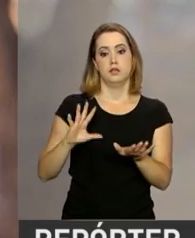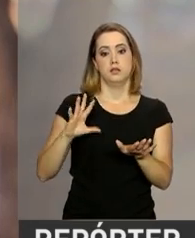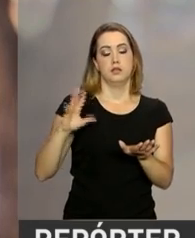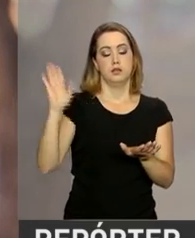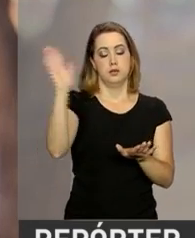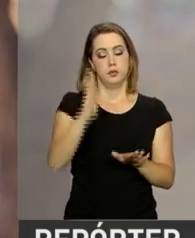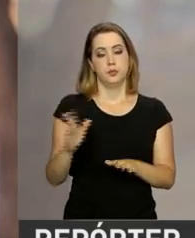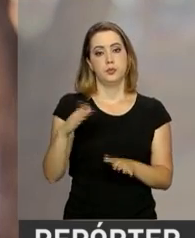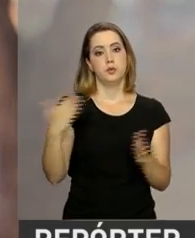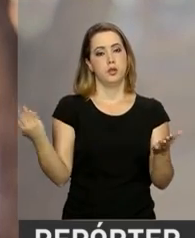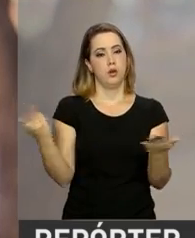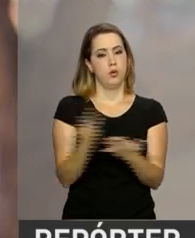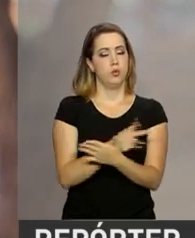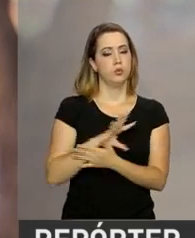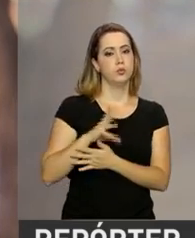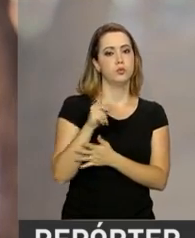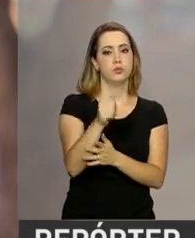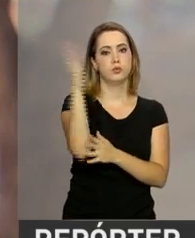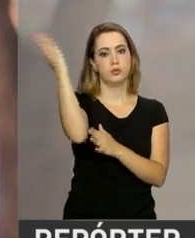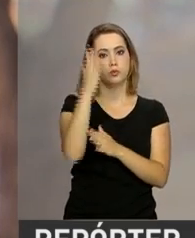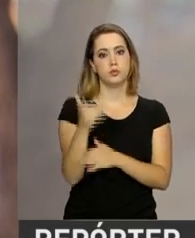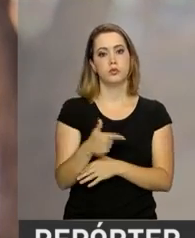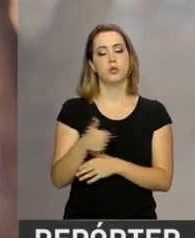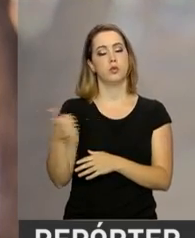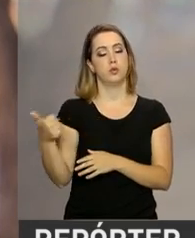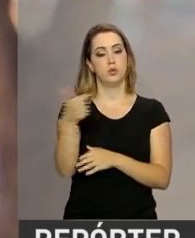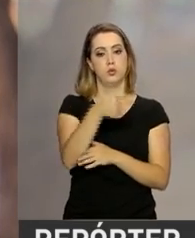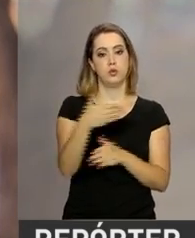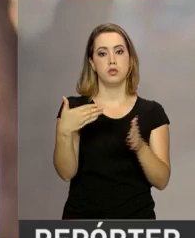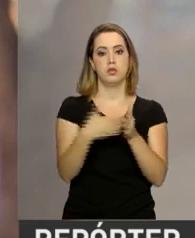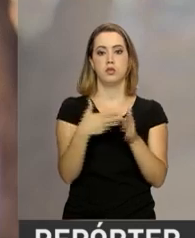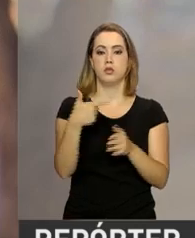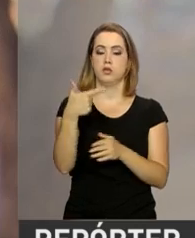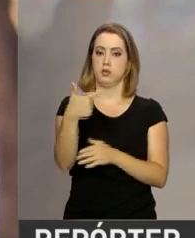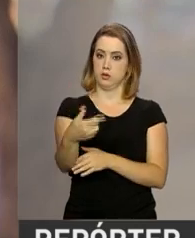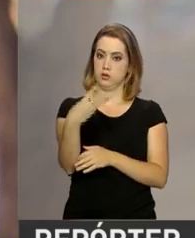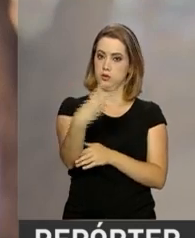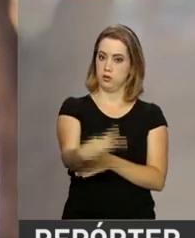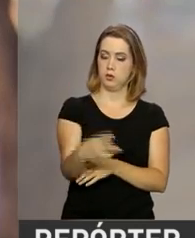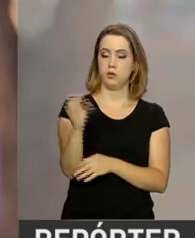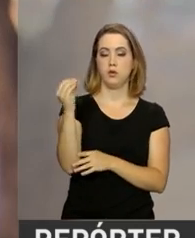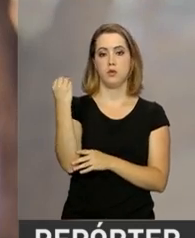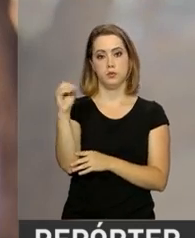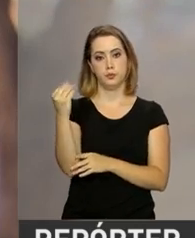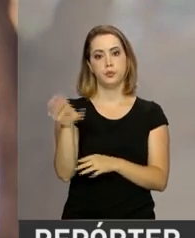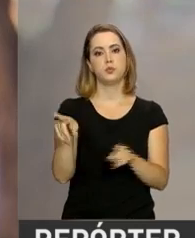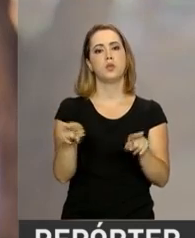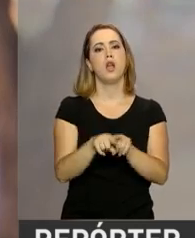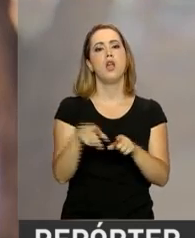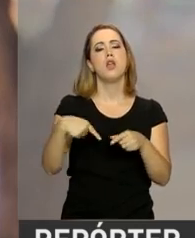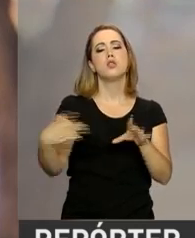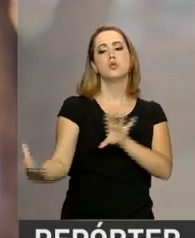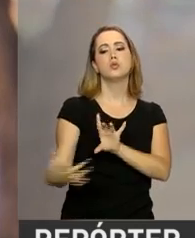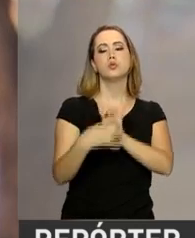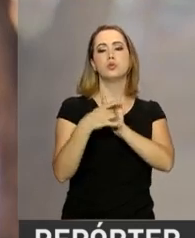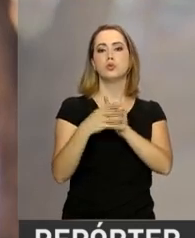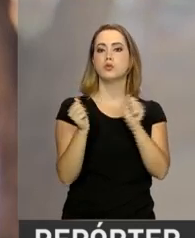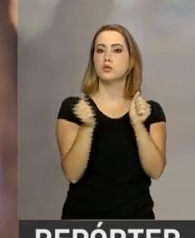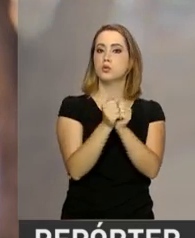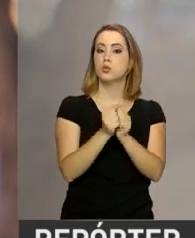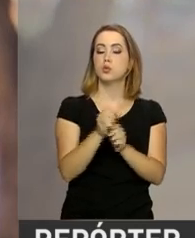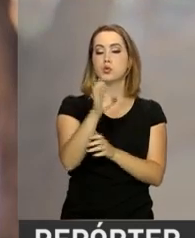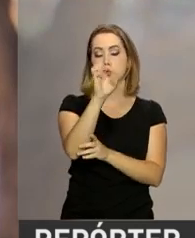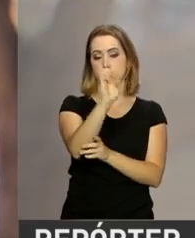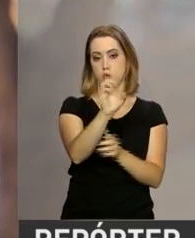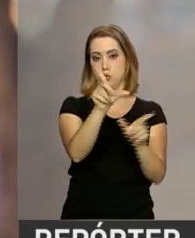17 ao dia 23 de outubro esse ano a grande parceira do evento é a im brapa que vai Desenvolver atividades que cima o